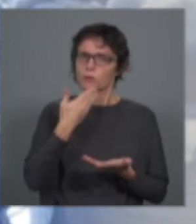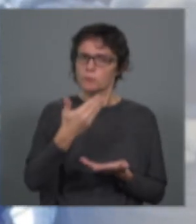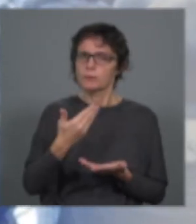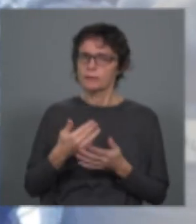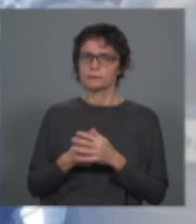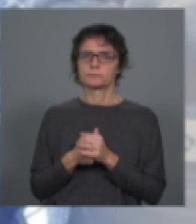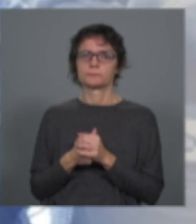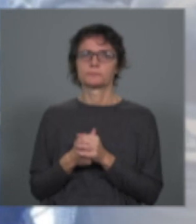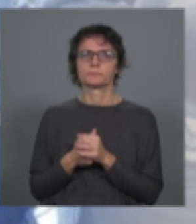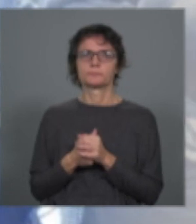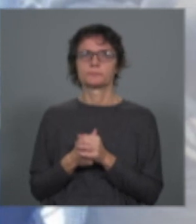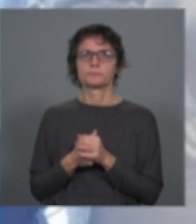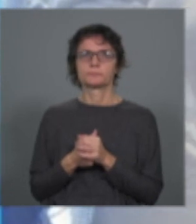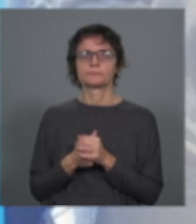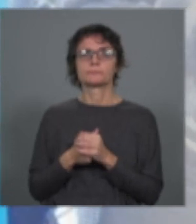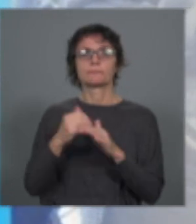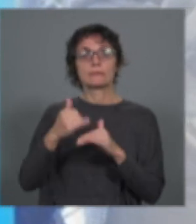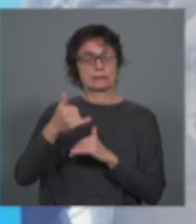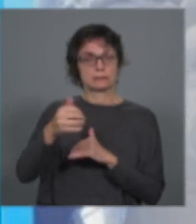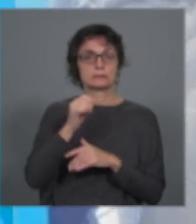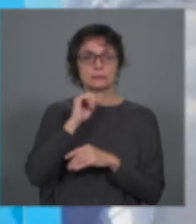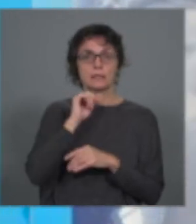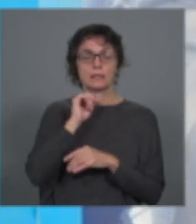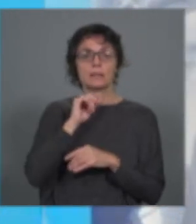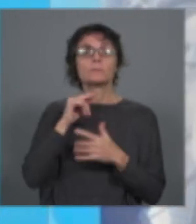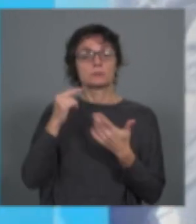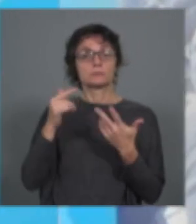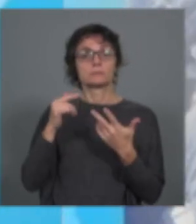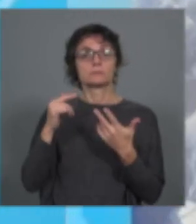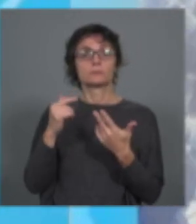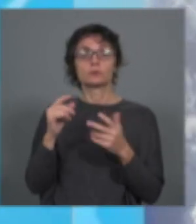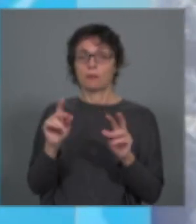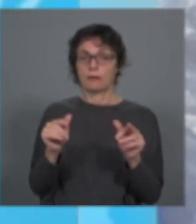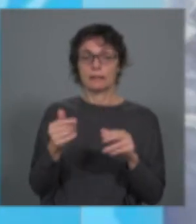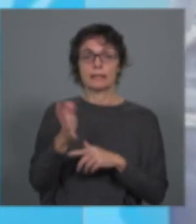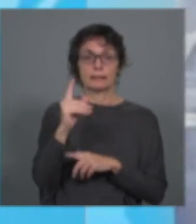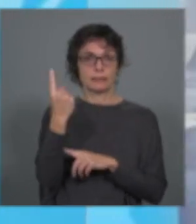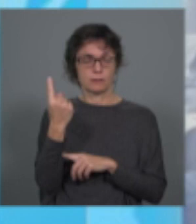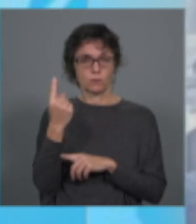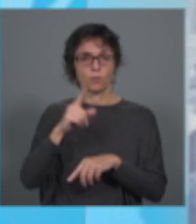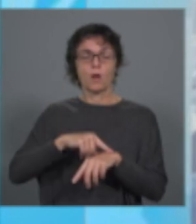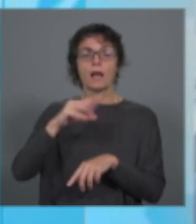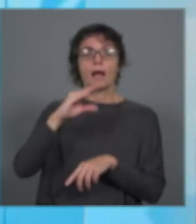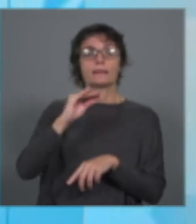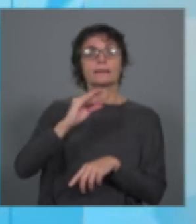programa. Obrigado. Mais logo queremos partilhar a sua companhia também na rádio, na Antena 1, pelas